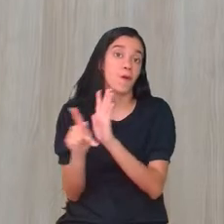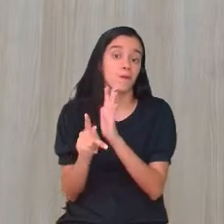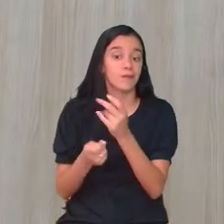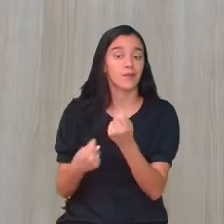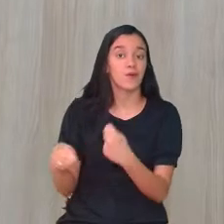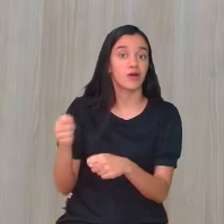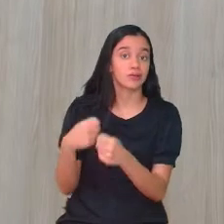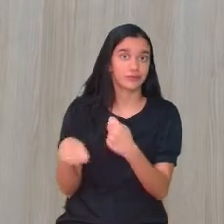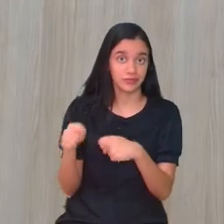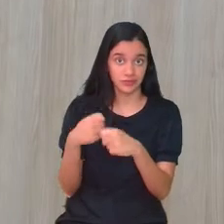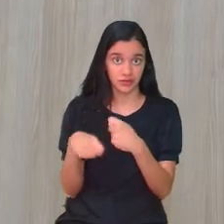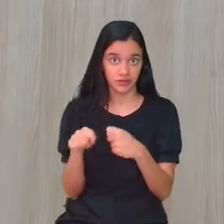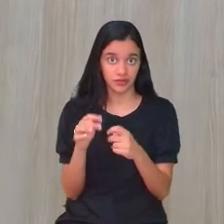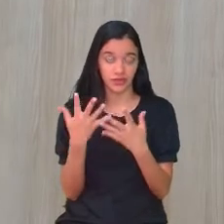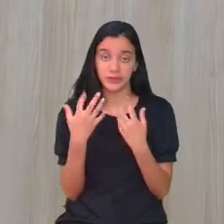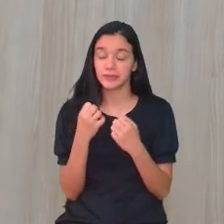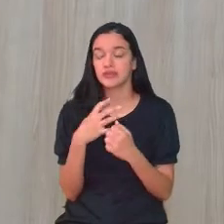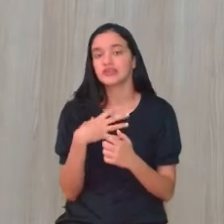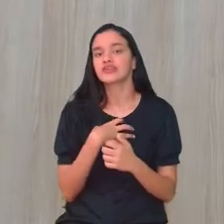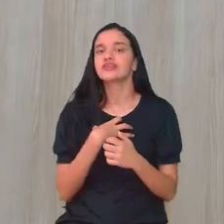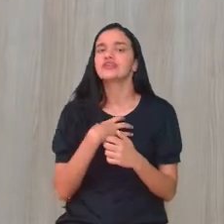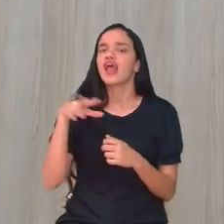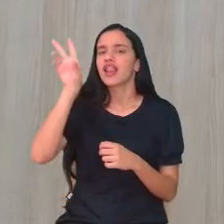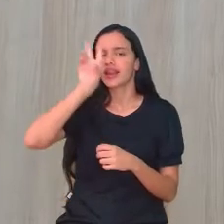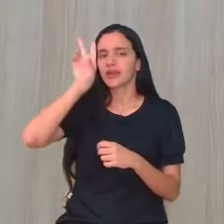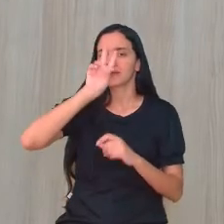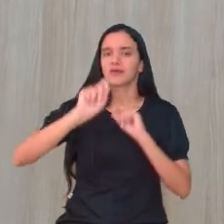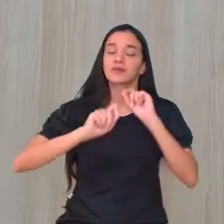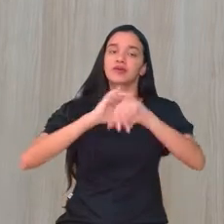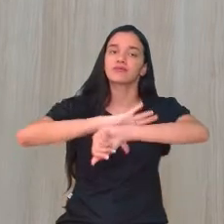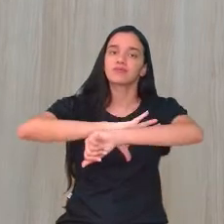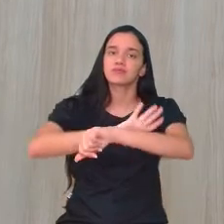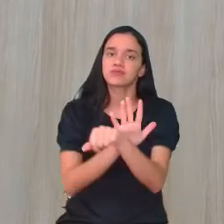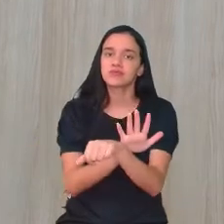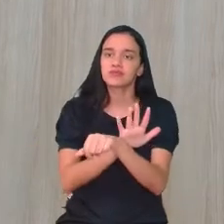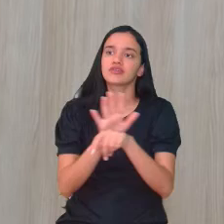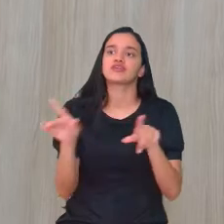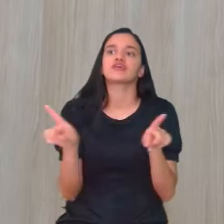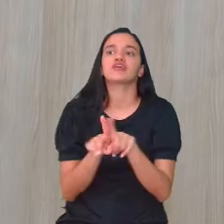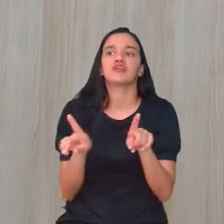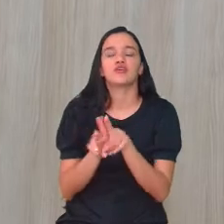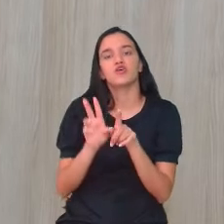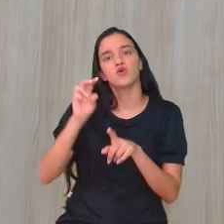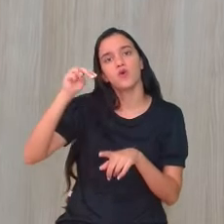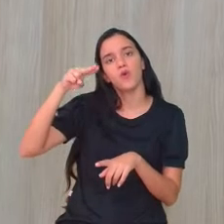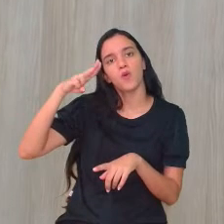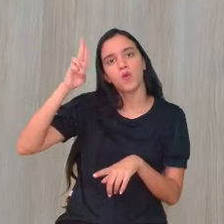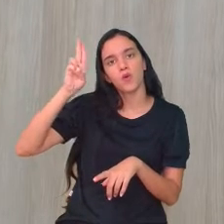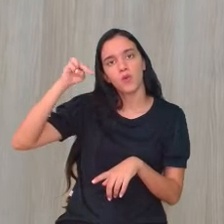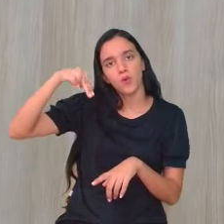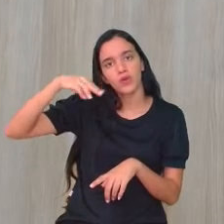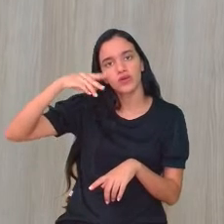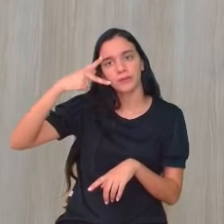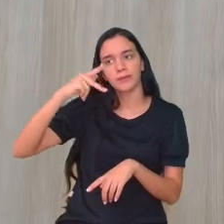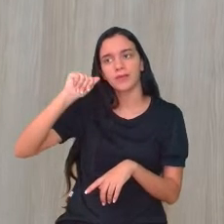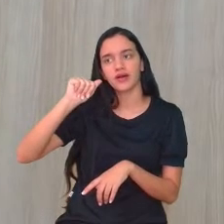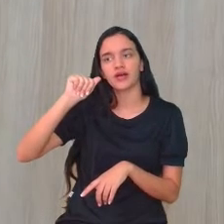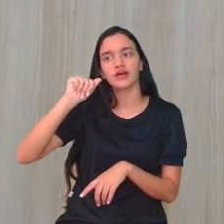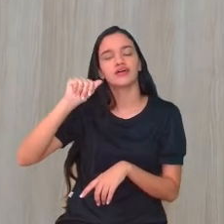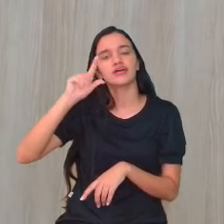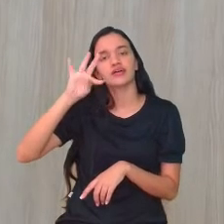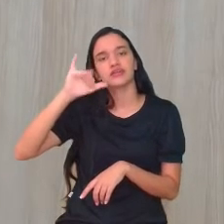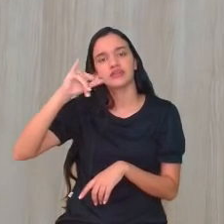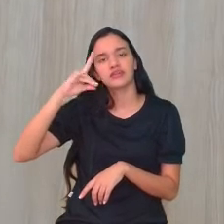administrativa, né? Então vamos, nesse sentido, lembrar aqui, ó, o racismo e o unipartidarismo, certo? A gente não teria